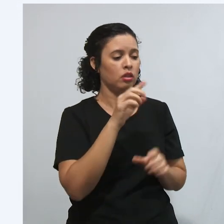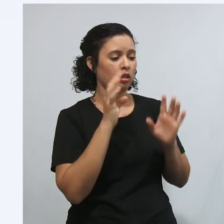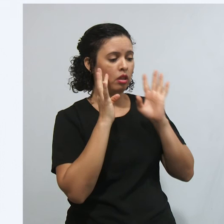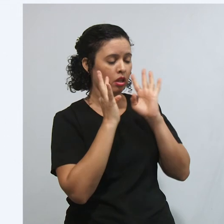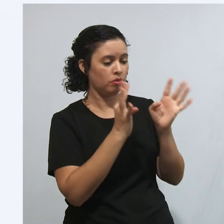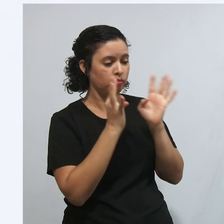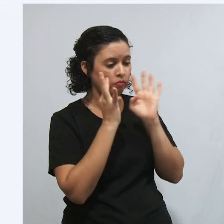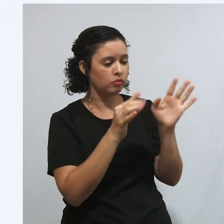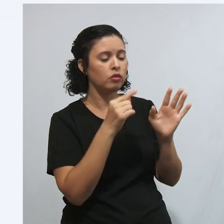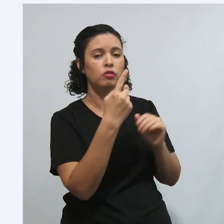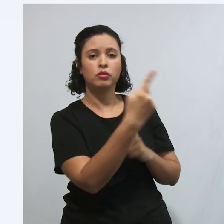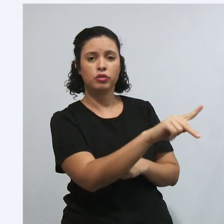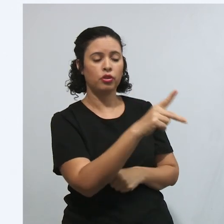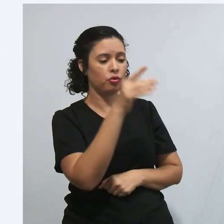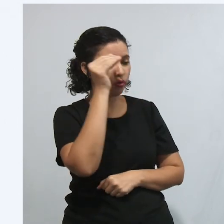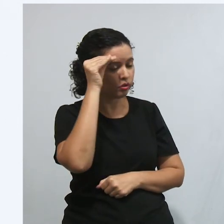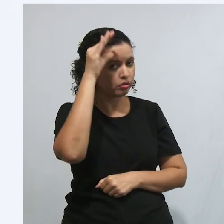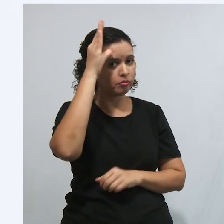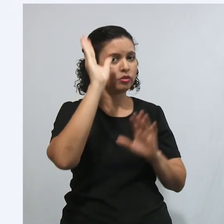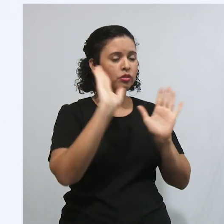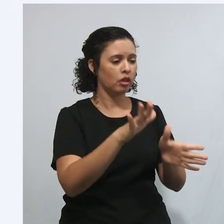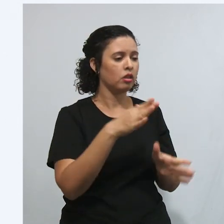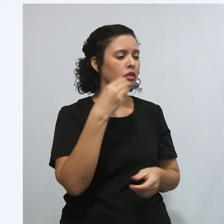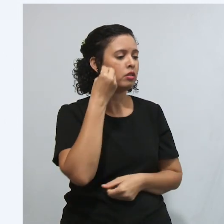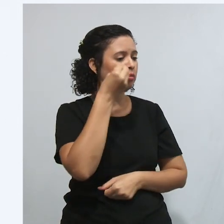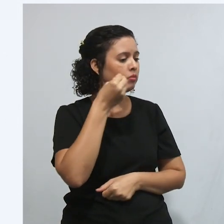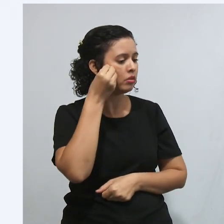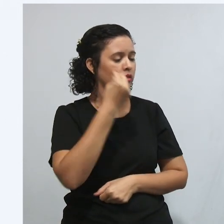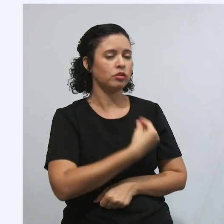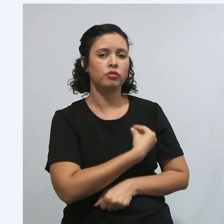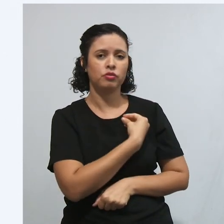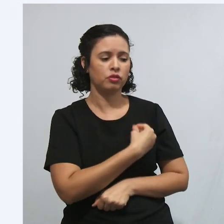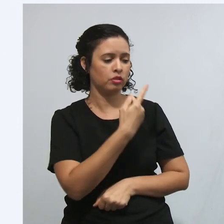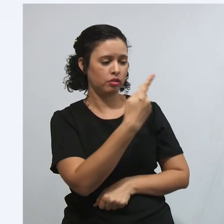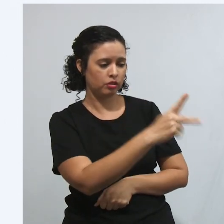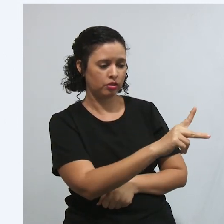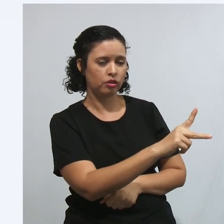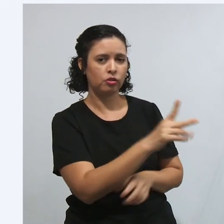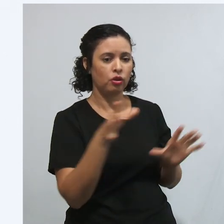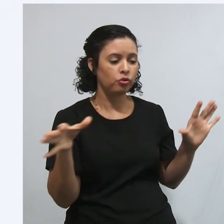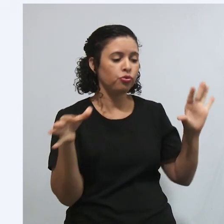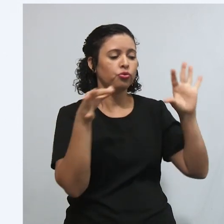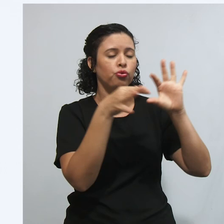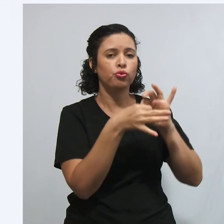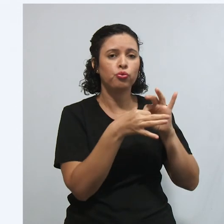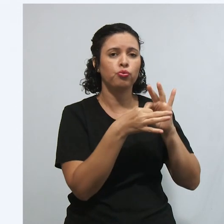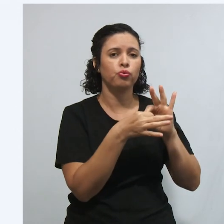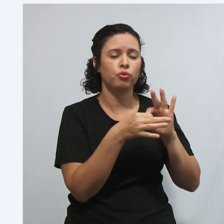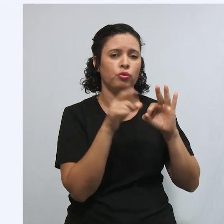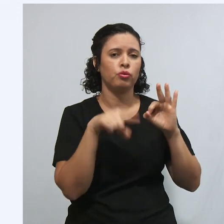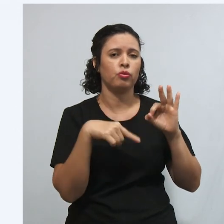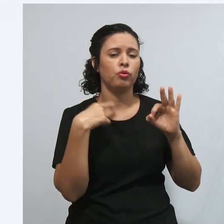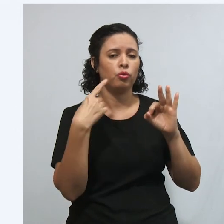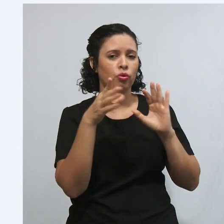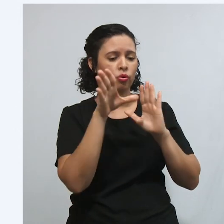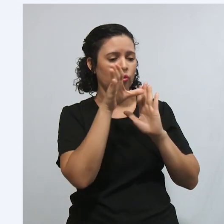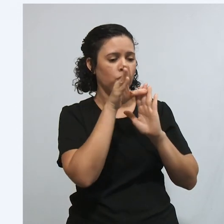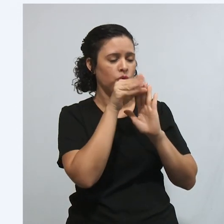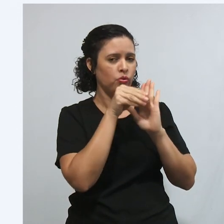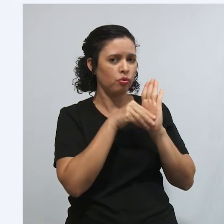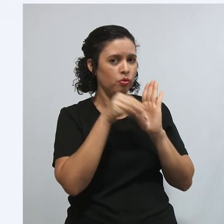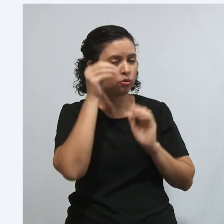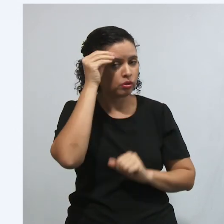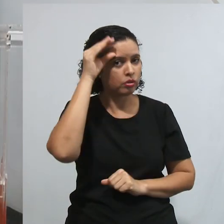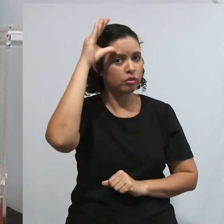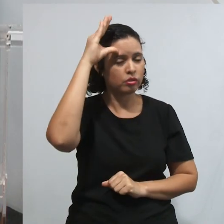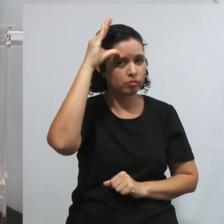suas vidas, e o mediato, que são os conhecimentos teóricos que o professor quer ensinar para os estudantes. Então,